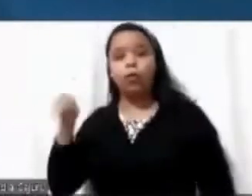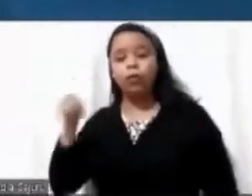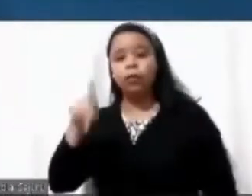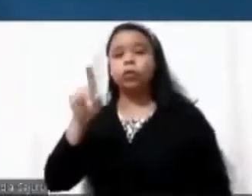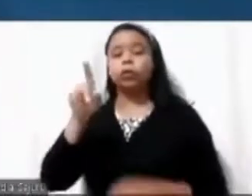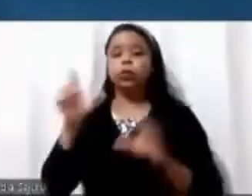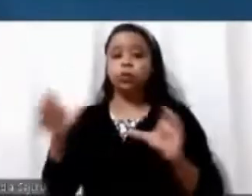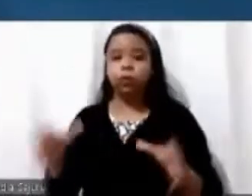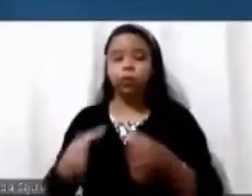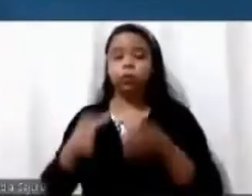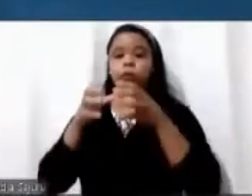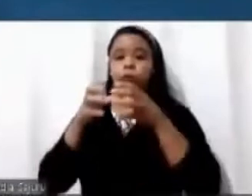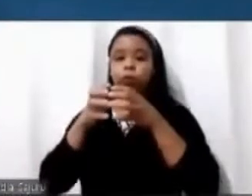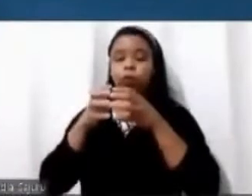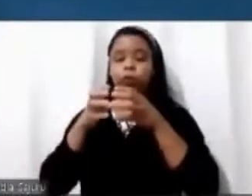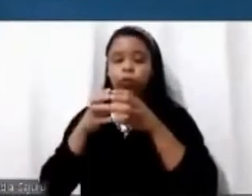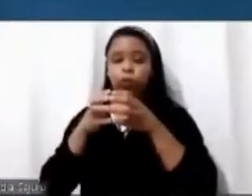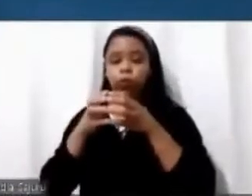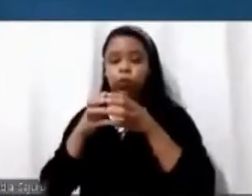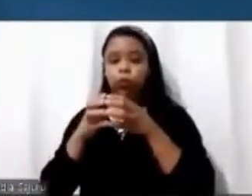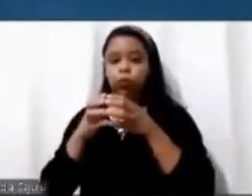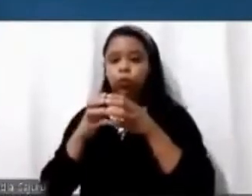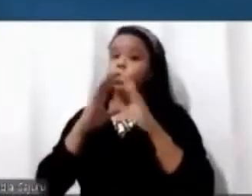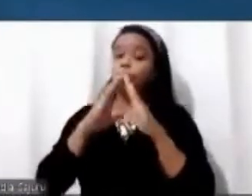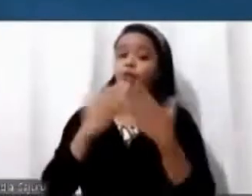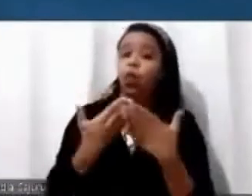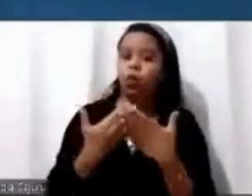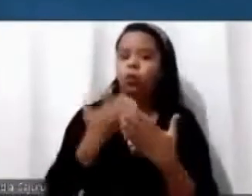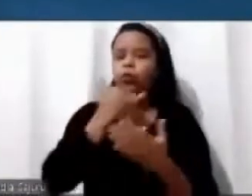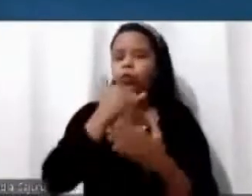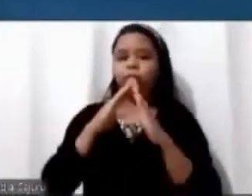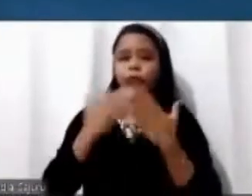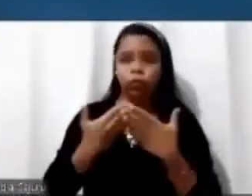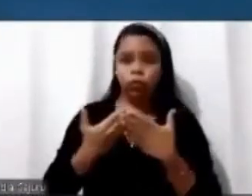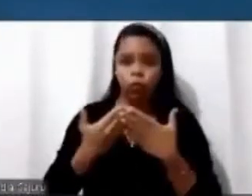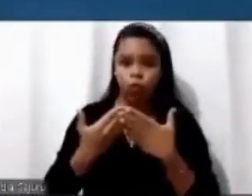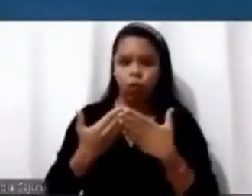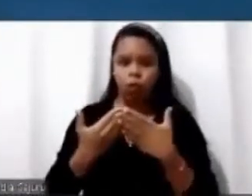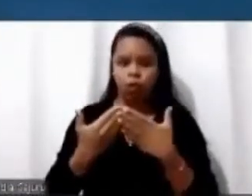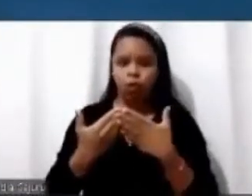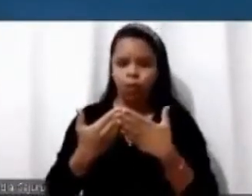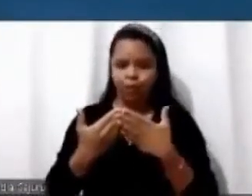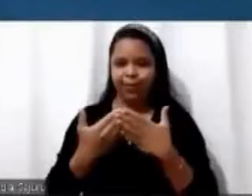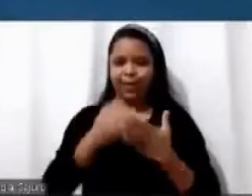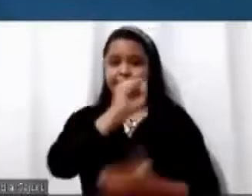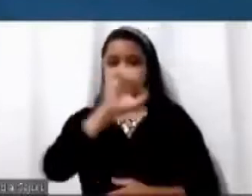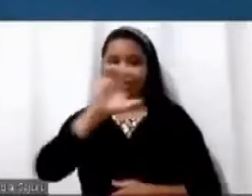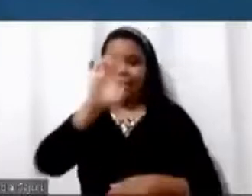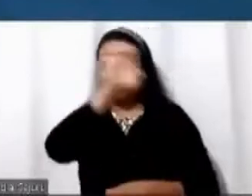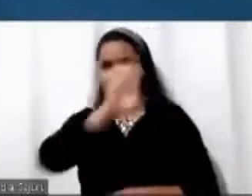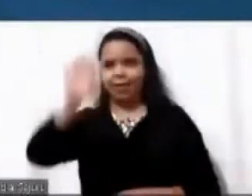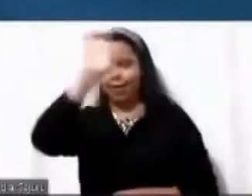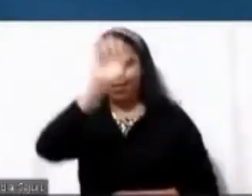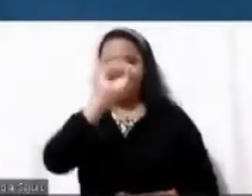e Saúde Mental da Escola Técnica Geração Itajaí de Florianópolis, Santa